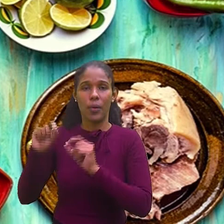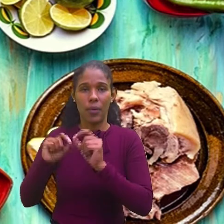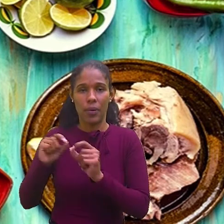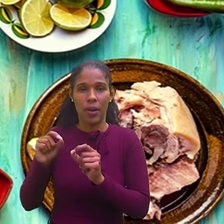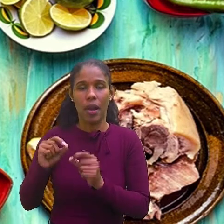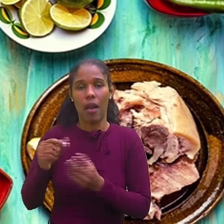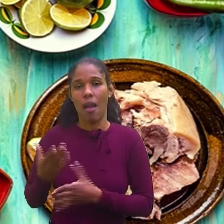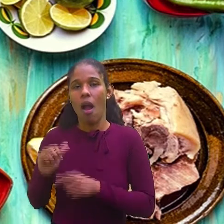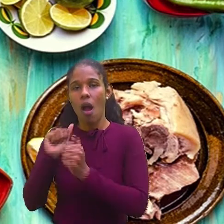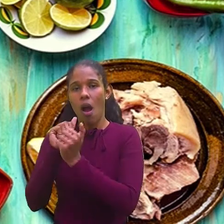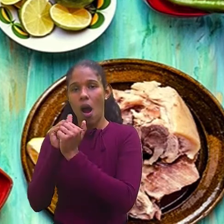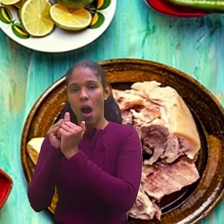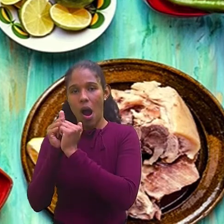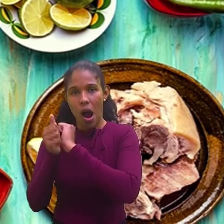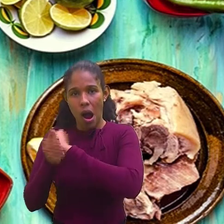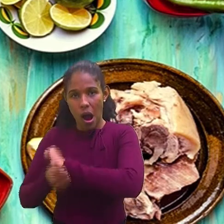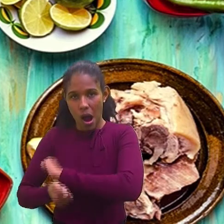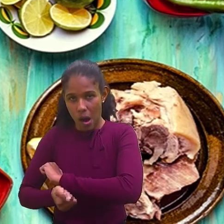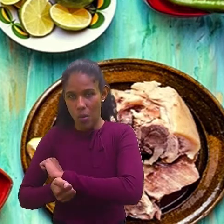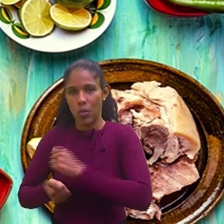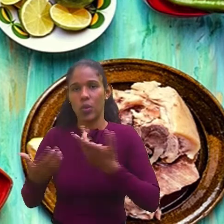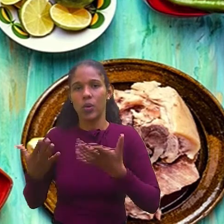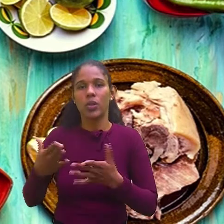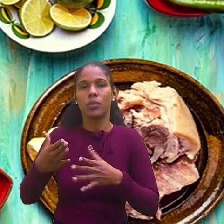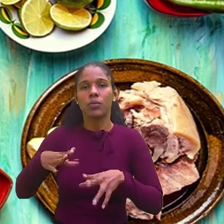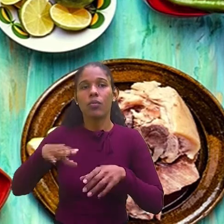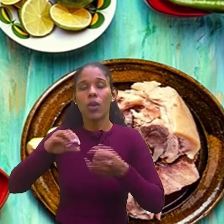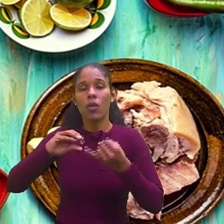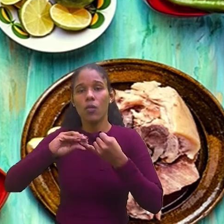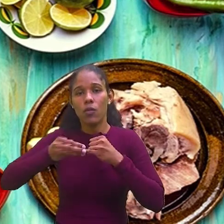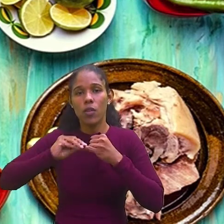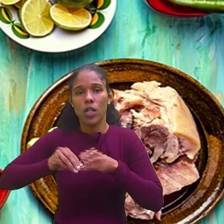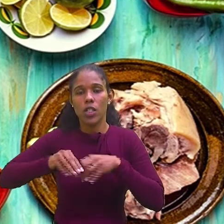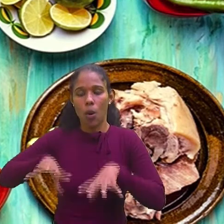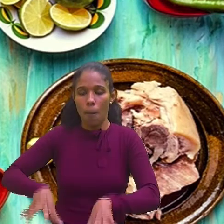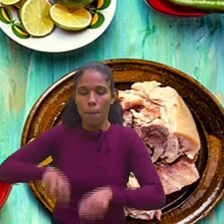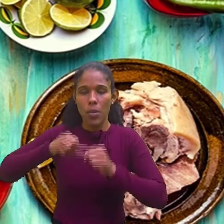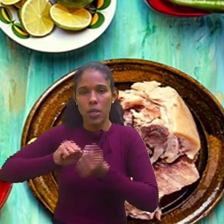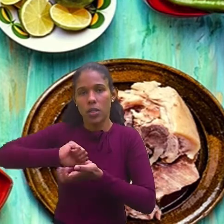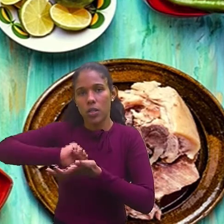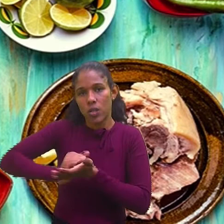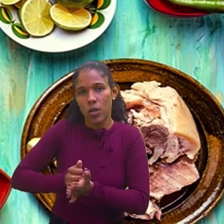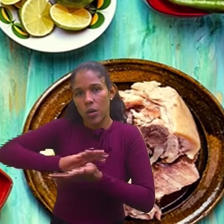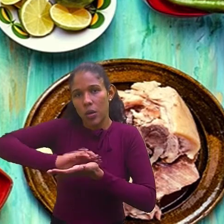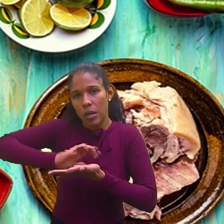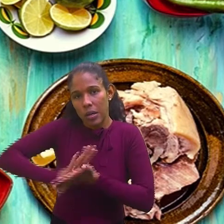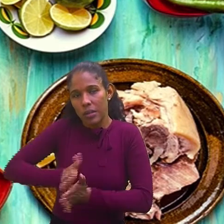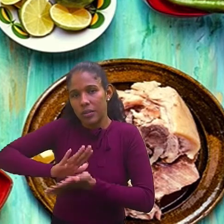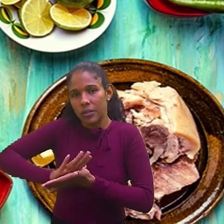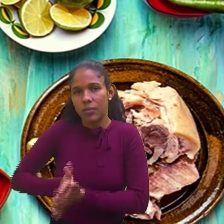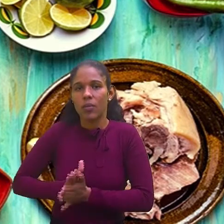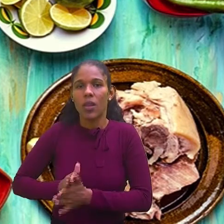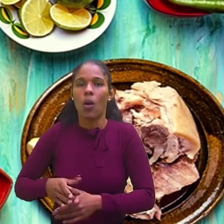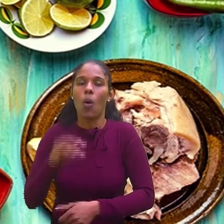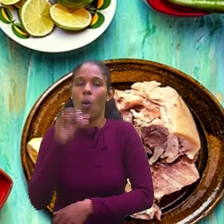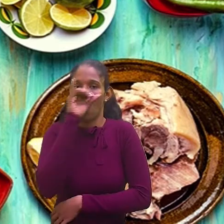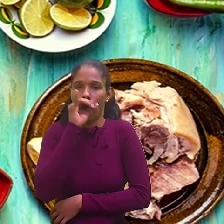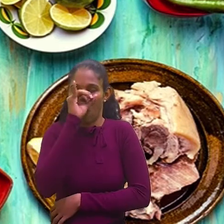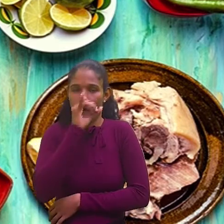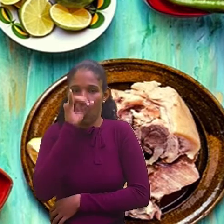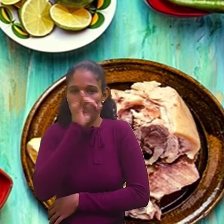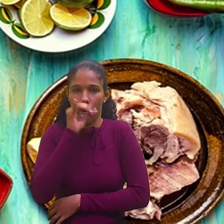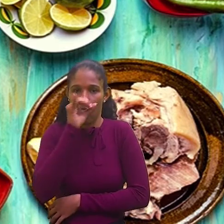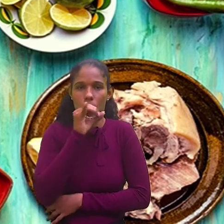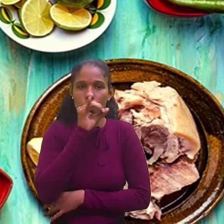com arroz, massa de feijão com farinha de mandioca, couve refogada, banana milanesa, ovo frito, carne de porco na forma de